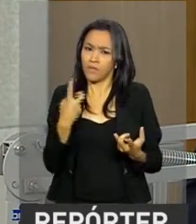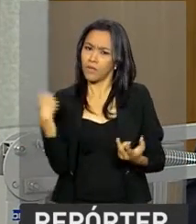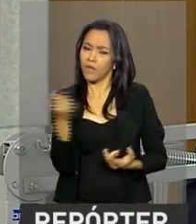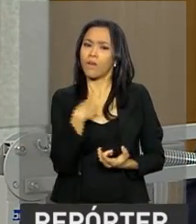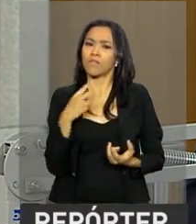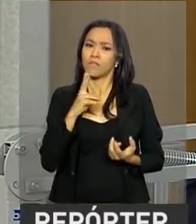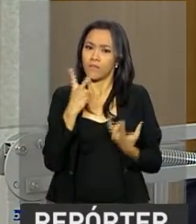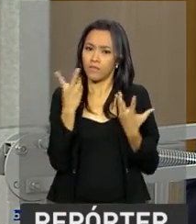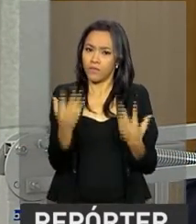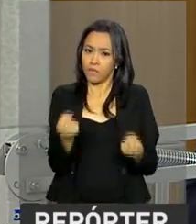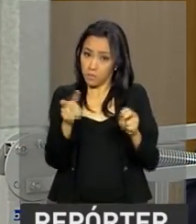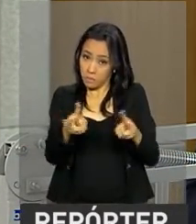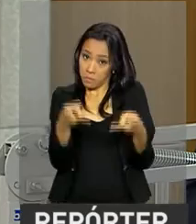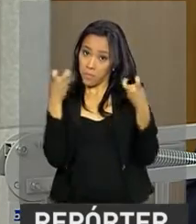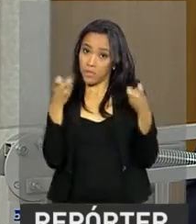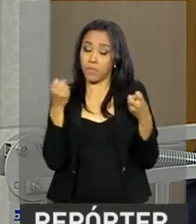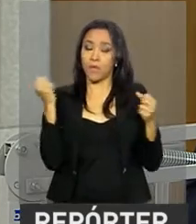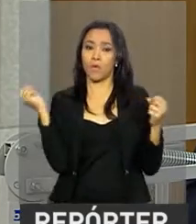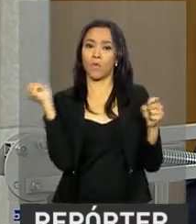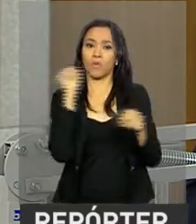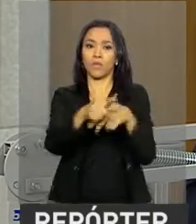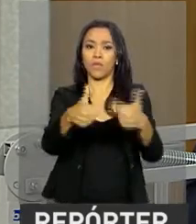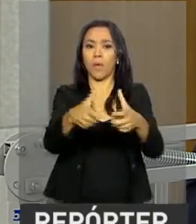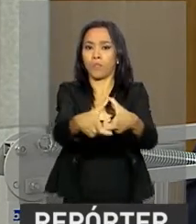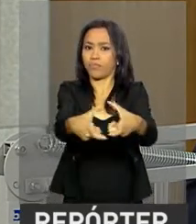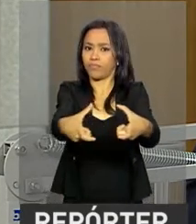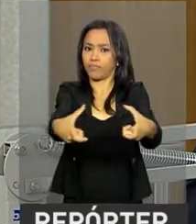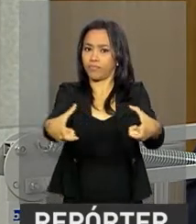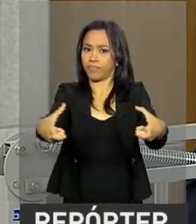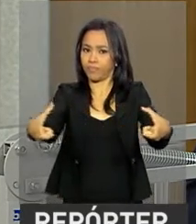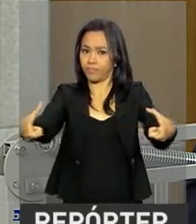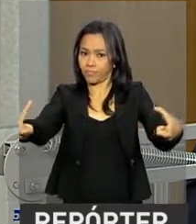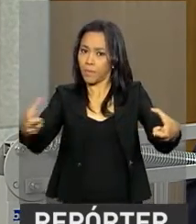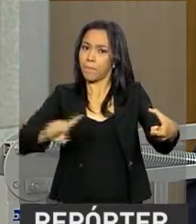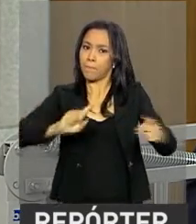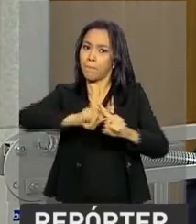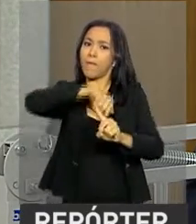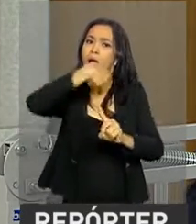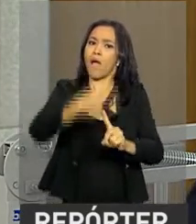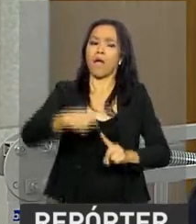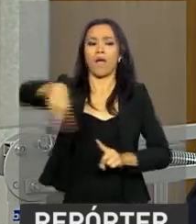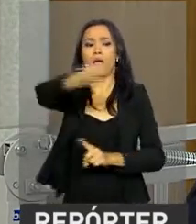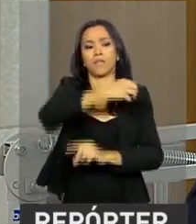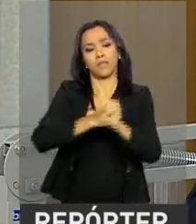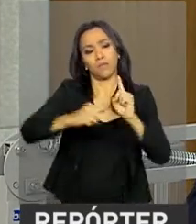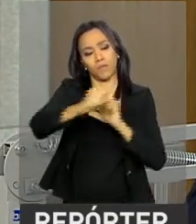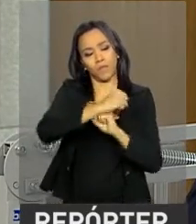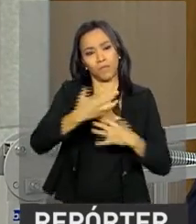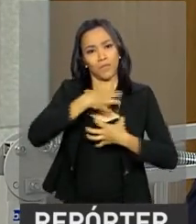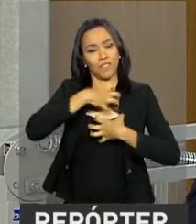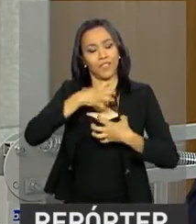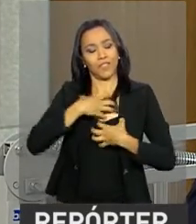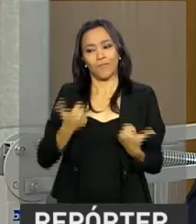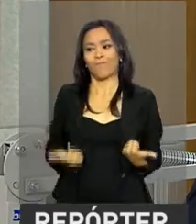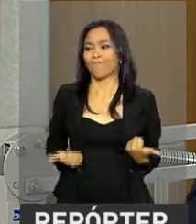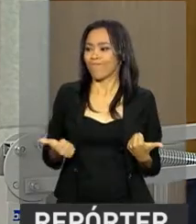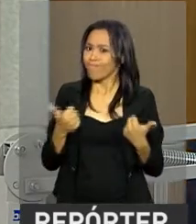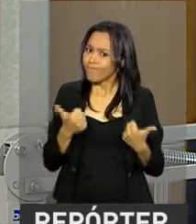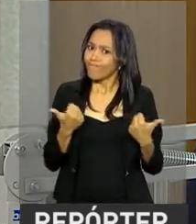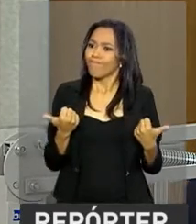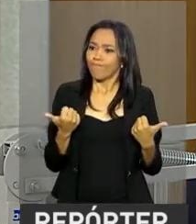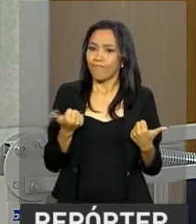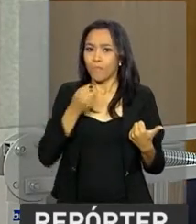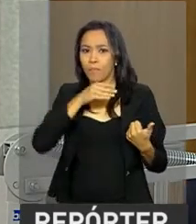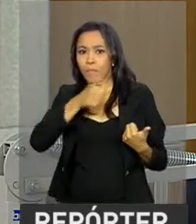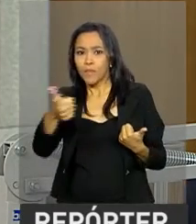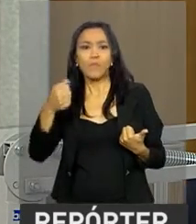do emprego e isto vai ser uma escala crescente cada vez mais a população vai sentir os efeitos disso não